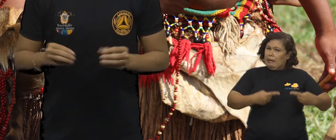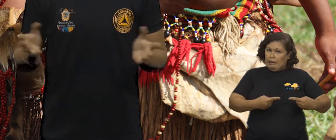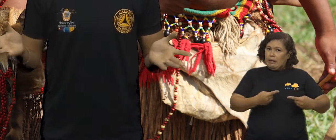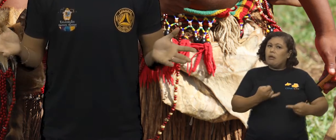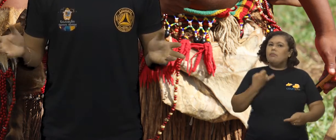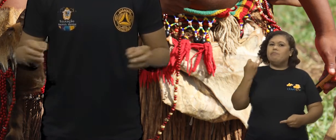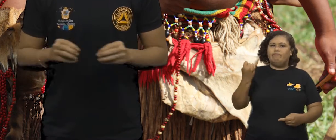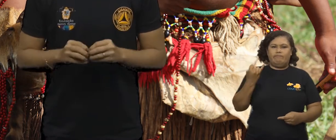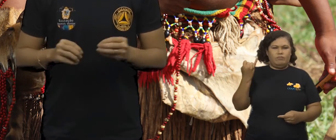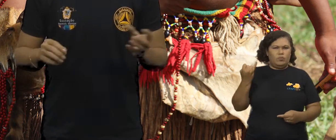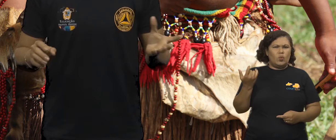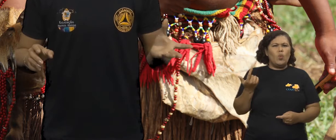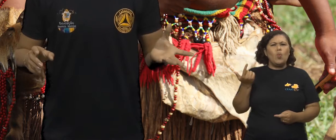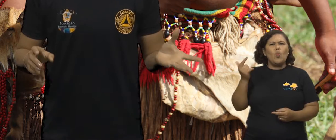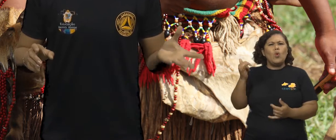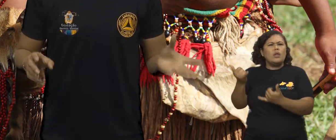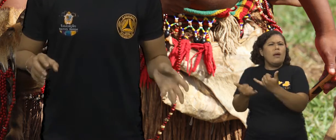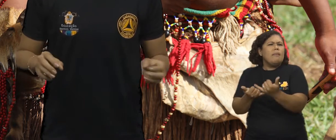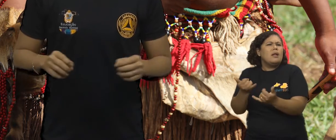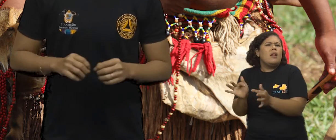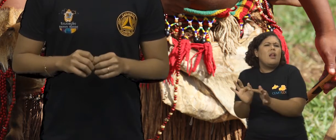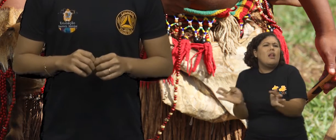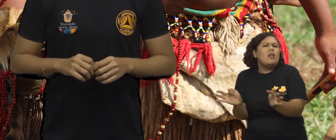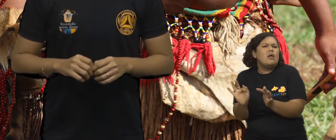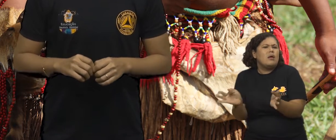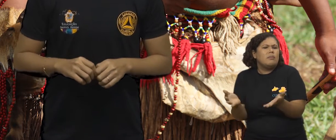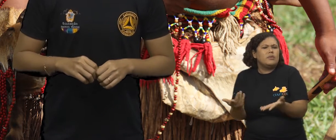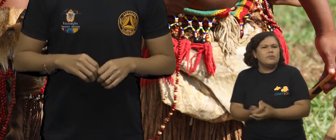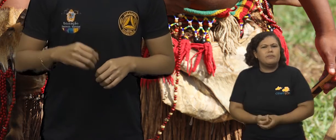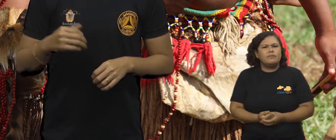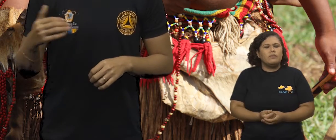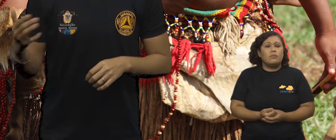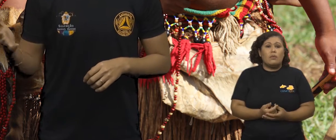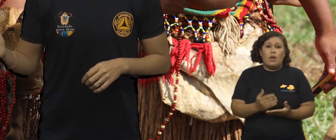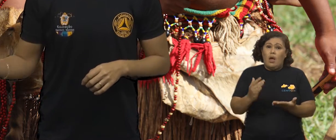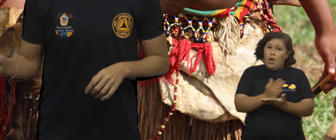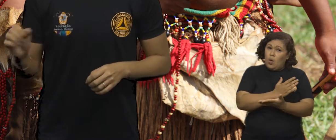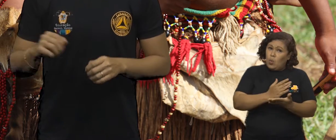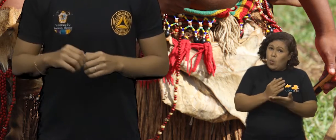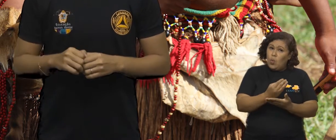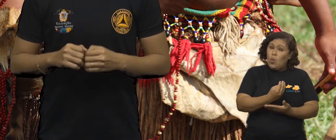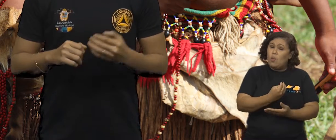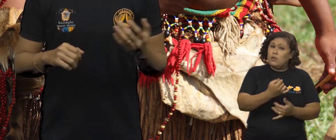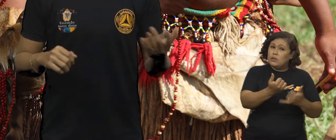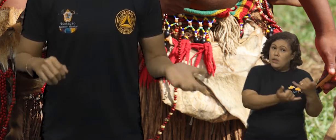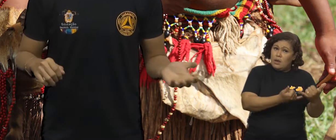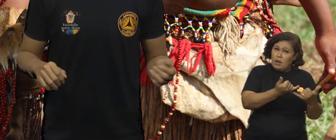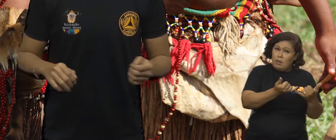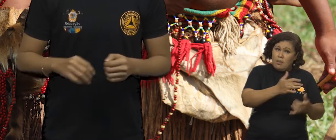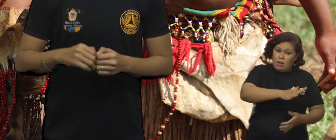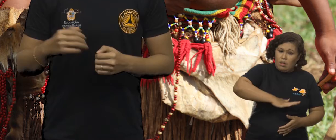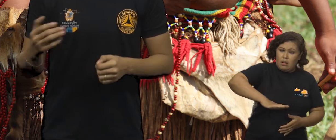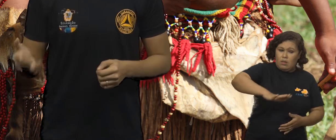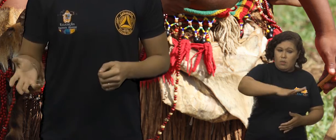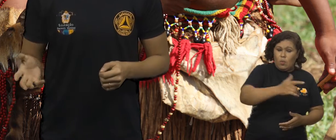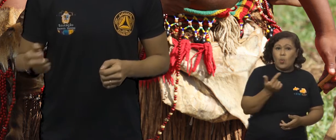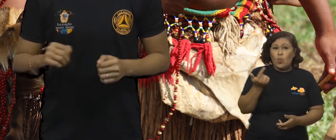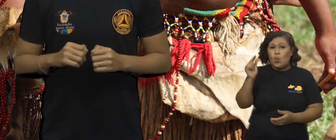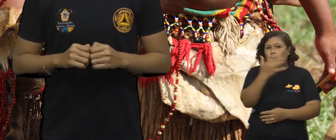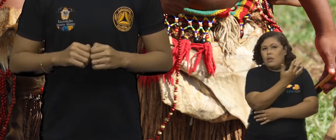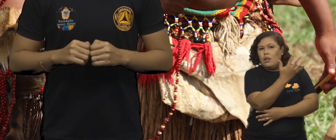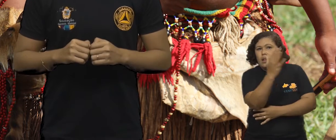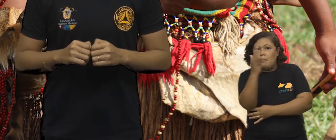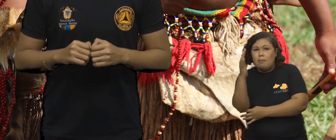importantes. Outras são brincadeiras de faz de conta. Uma são feitas no pátio da aldeia, outras na água e algumas na